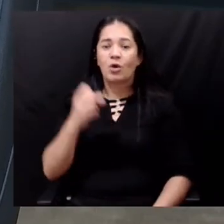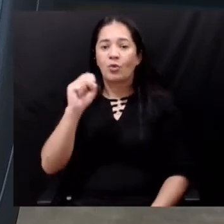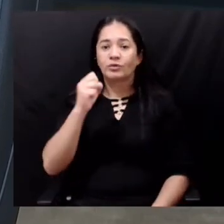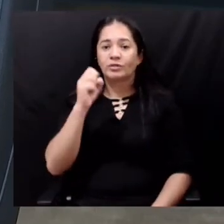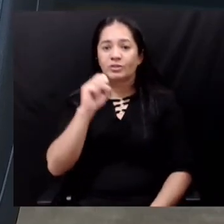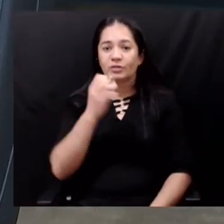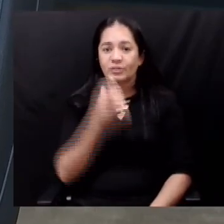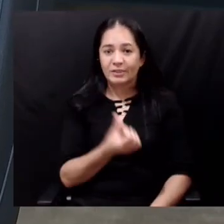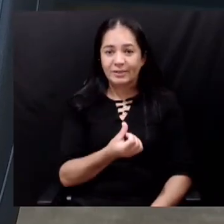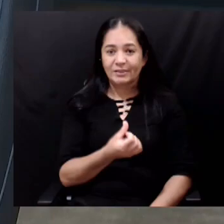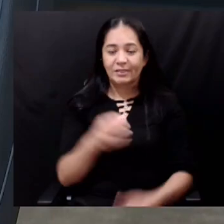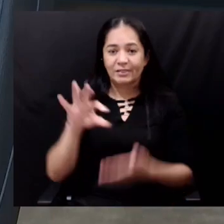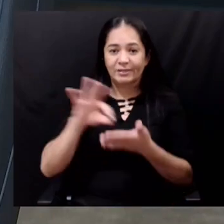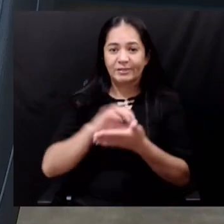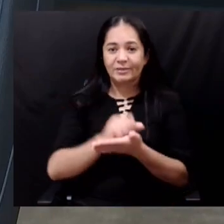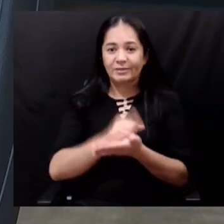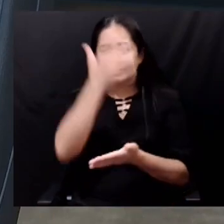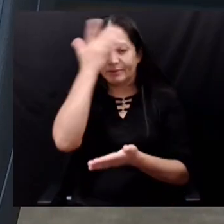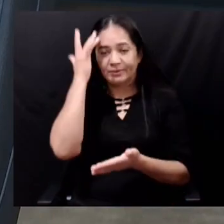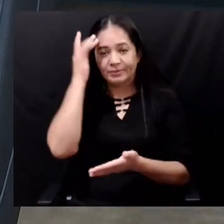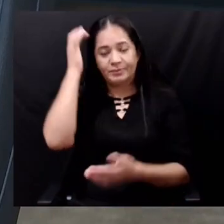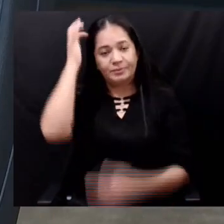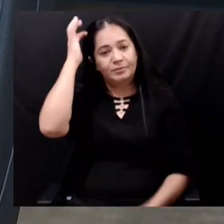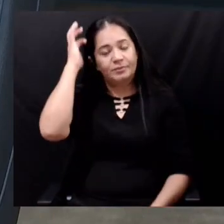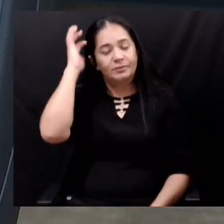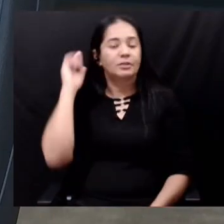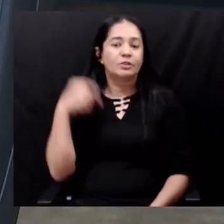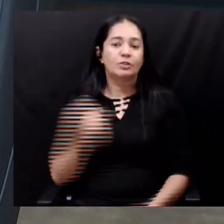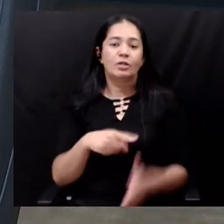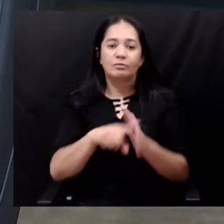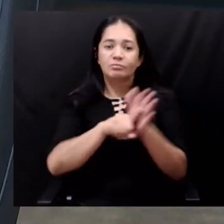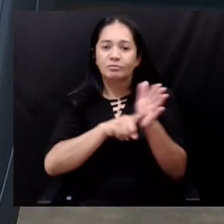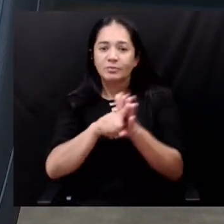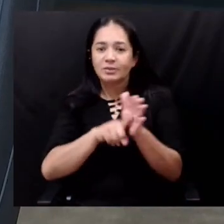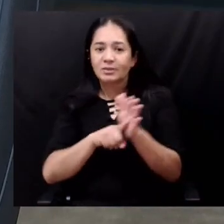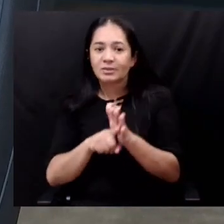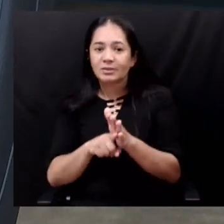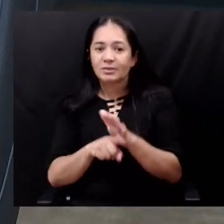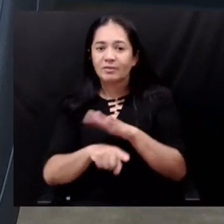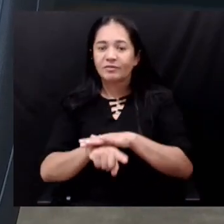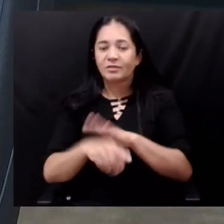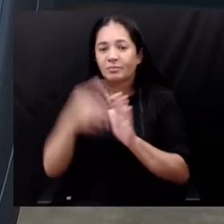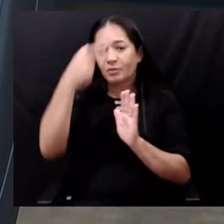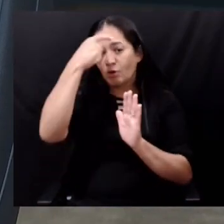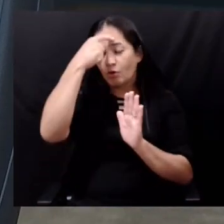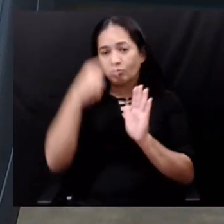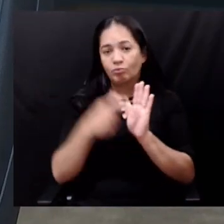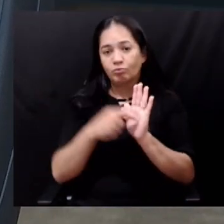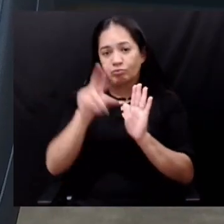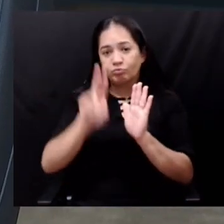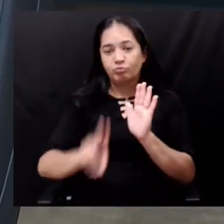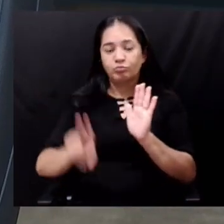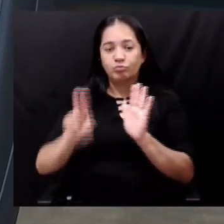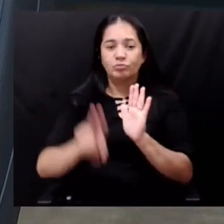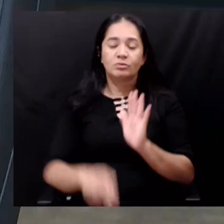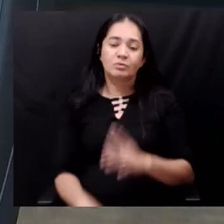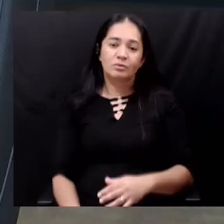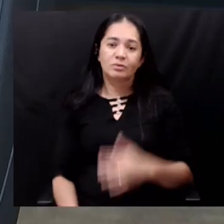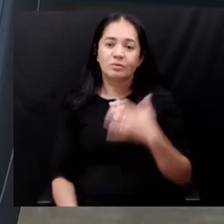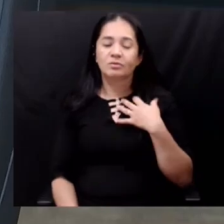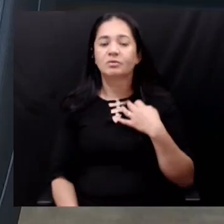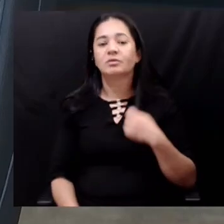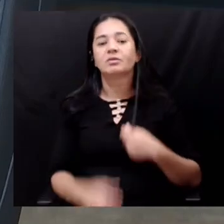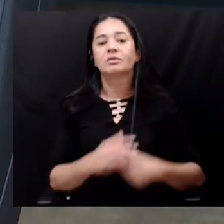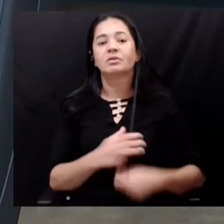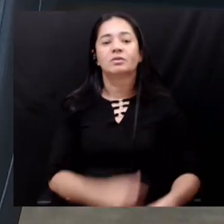uma pesquisa usando inteligência artificial, e eles super avaliaram